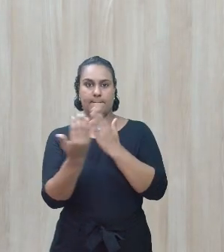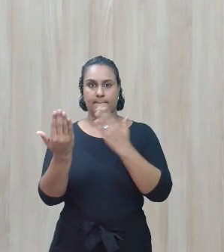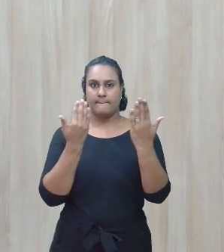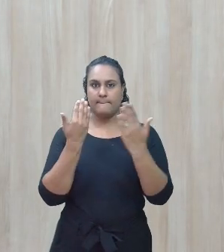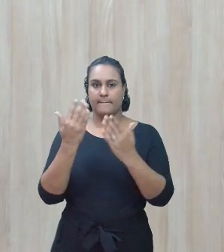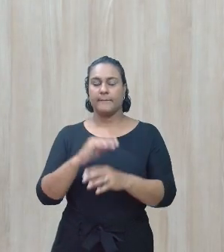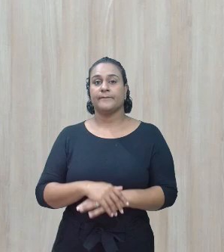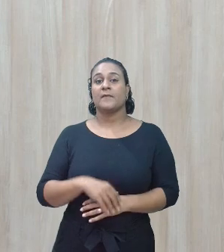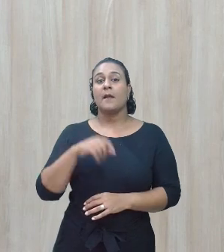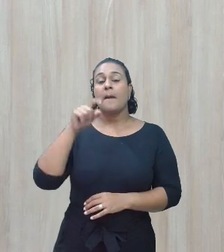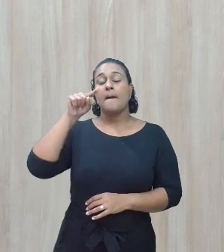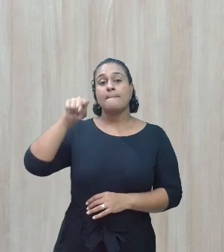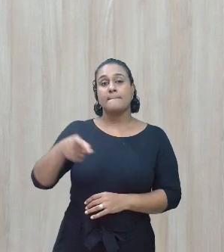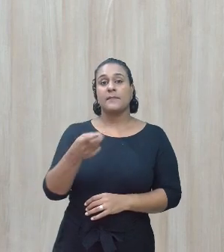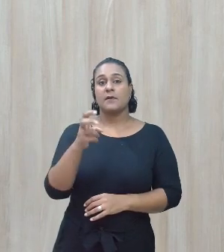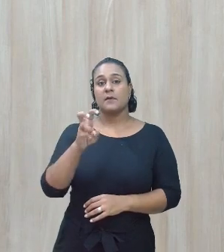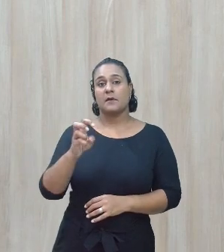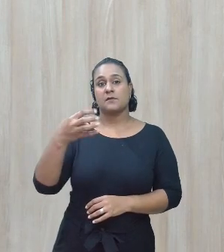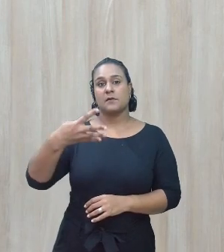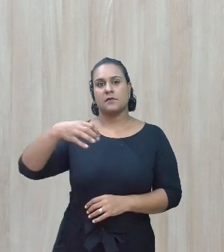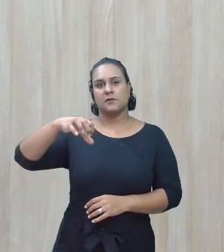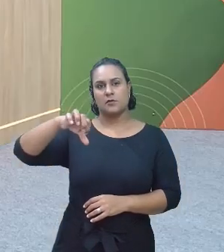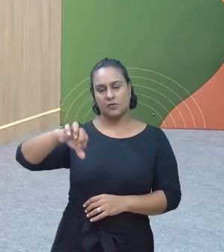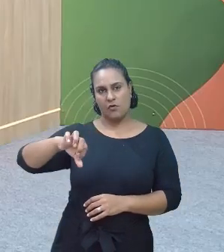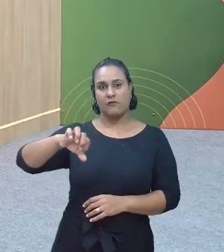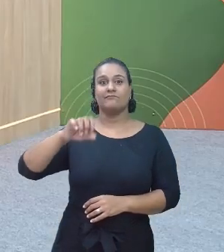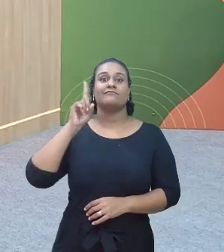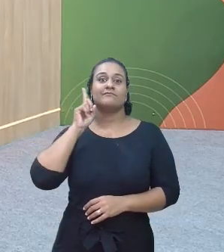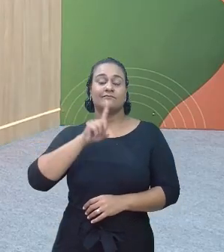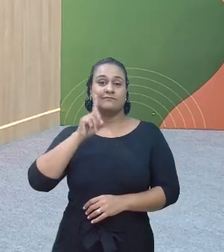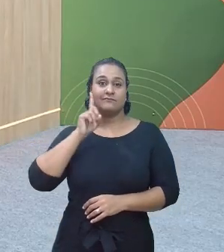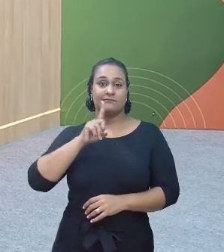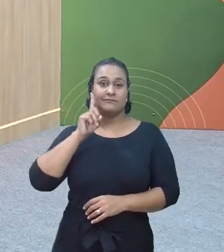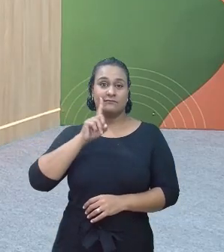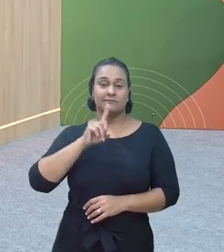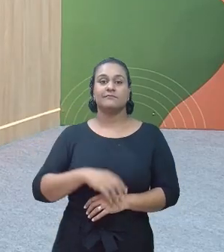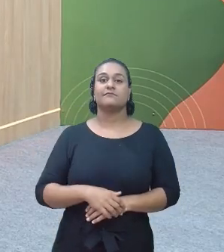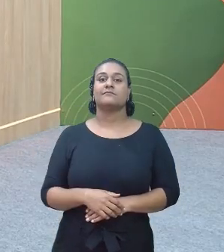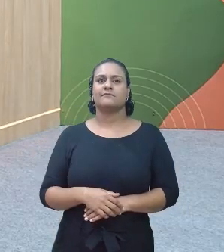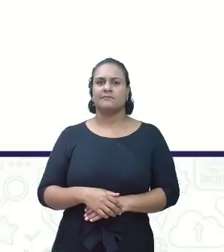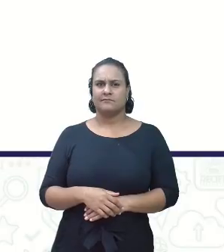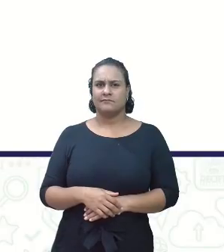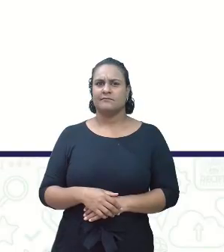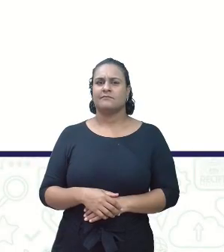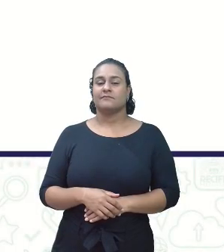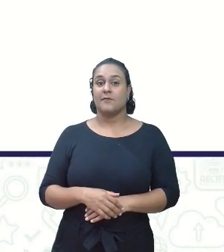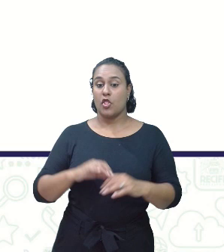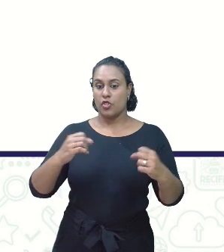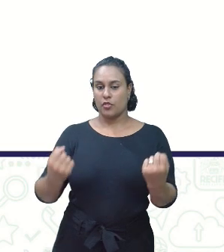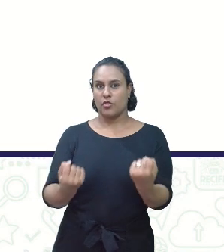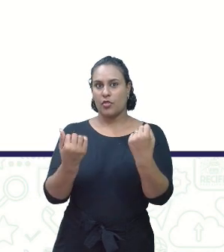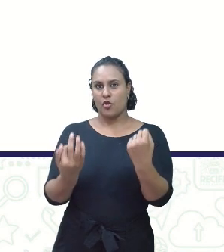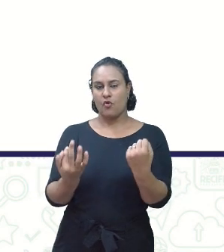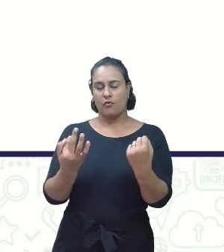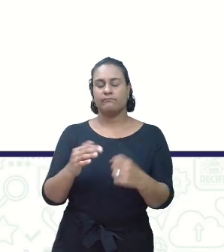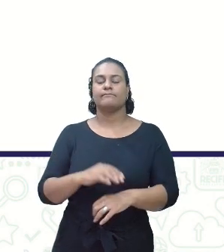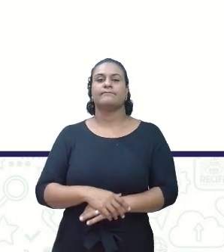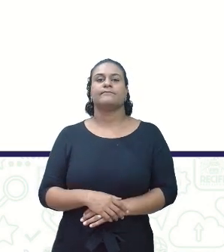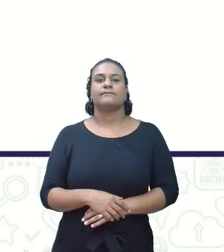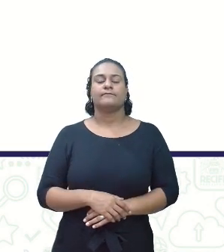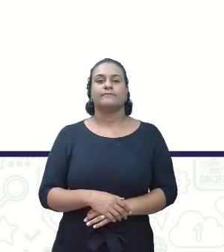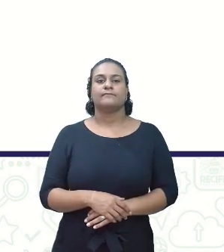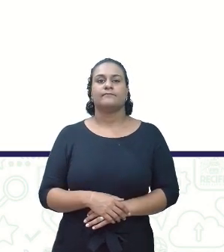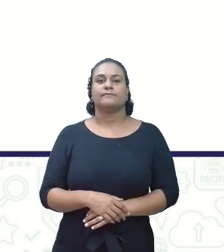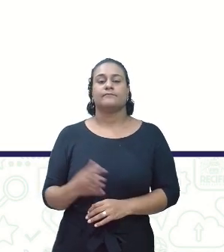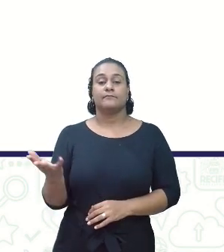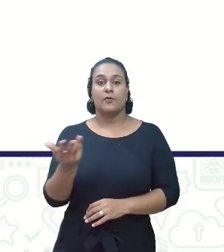tem 1.549, sendo os Estados Unidos, 1.549 toneladas de chocolates produzidos, hein? E